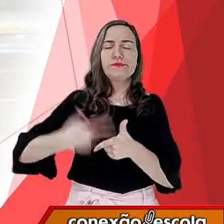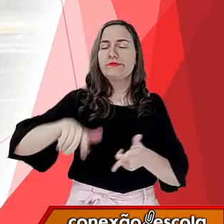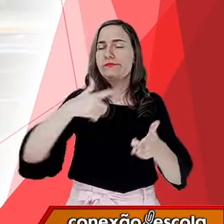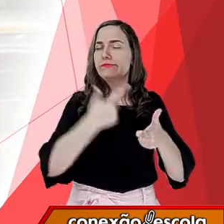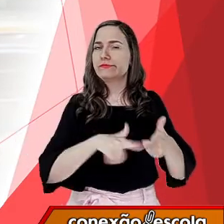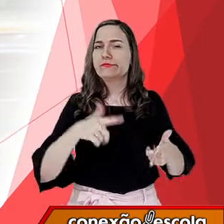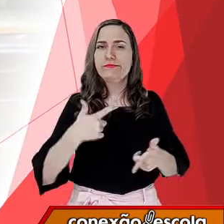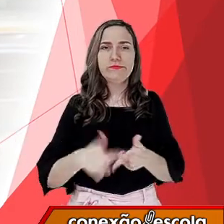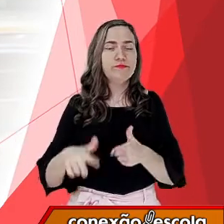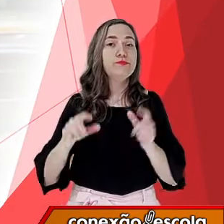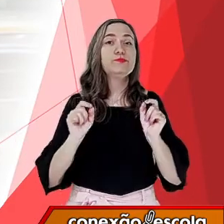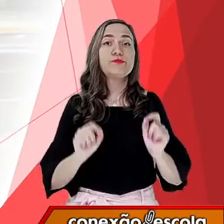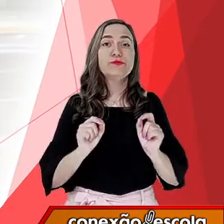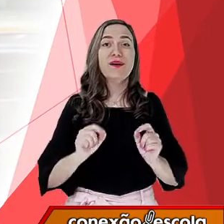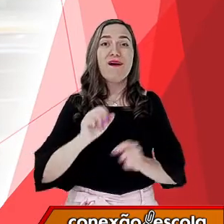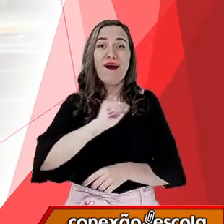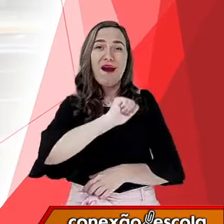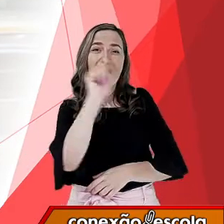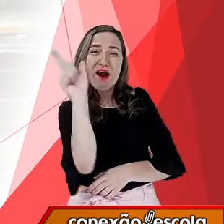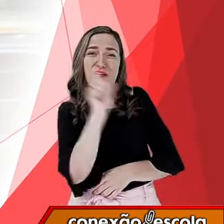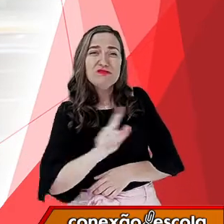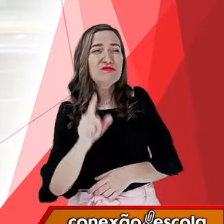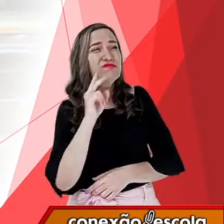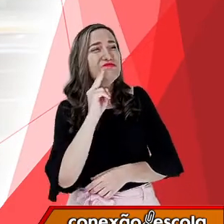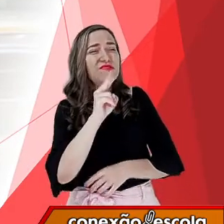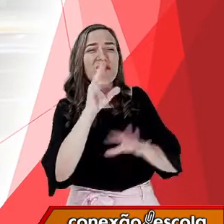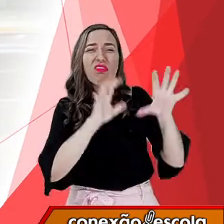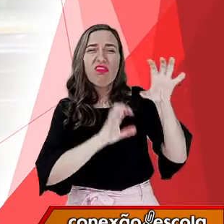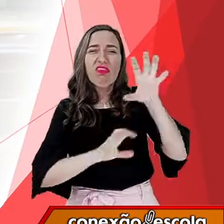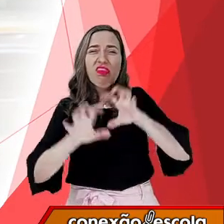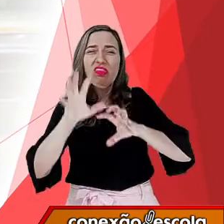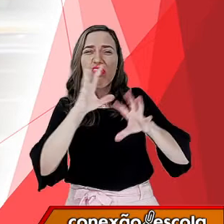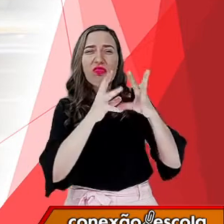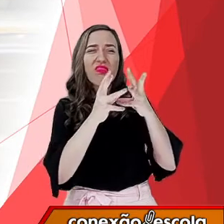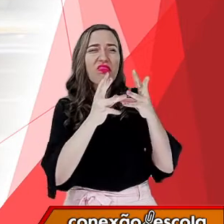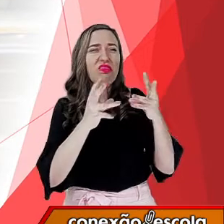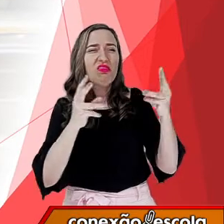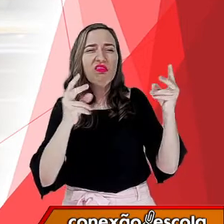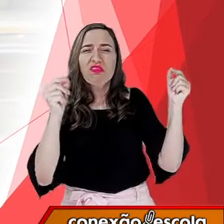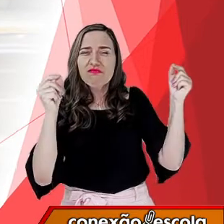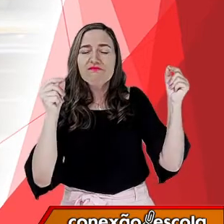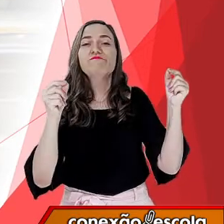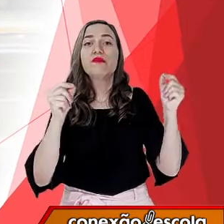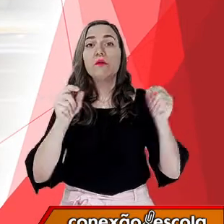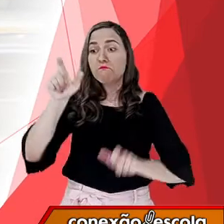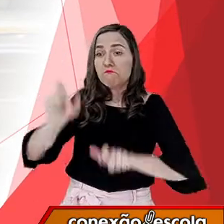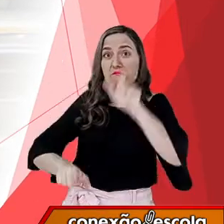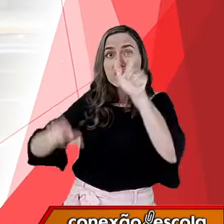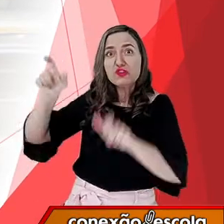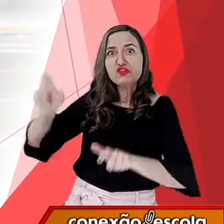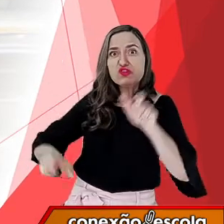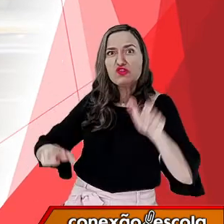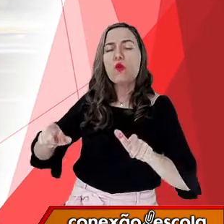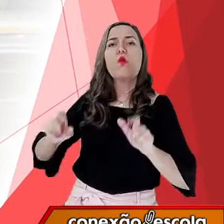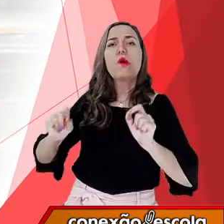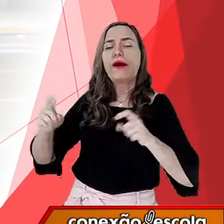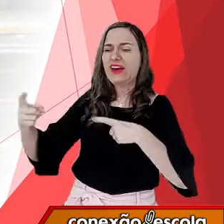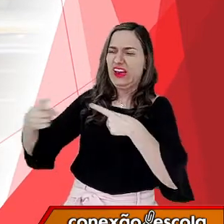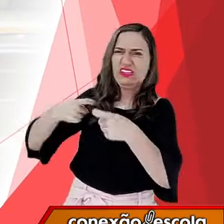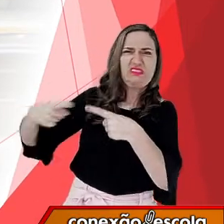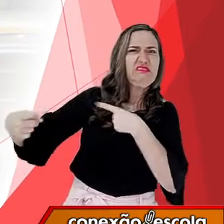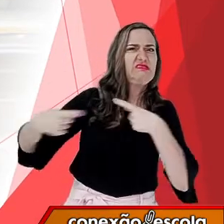bem assim. O azul está ficando desbotado e os homens brincam de